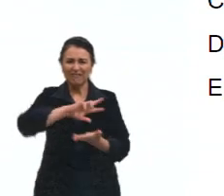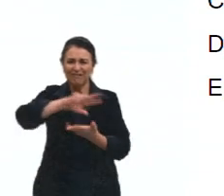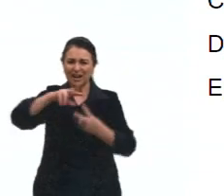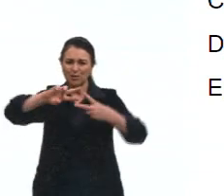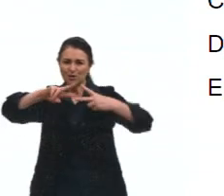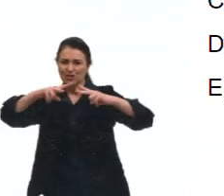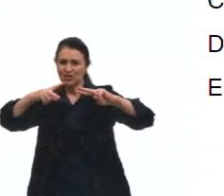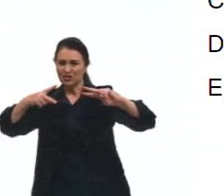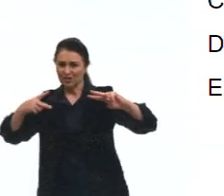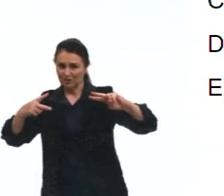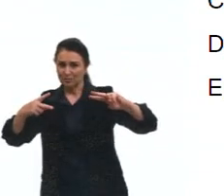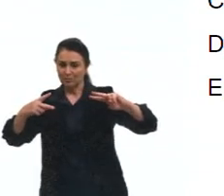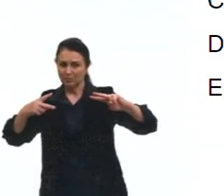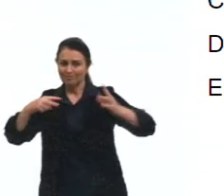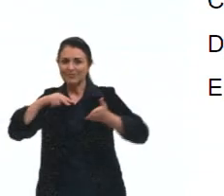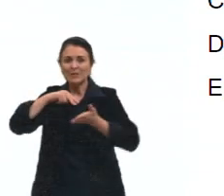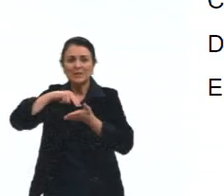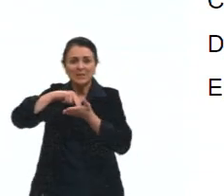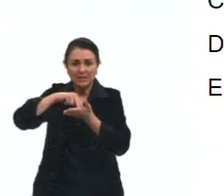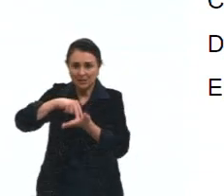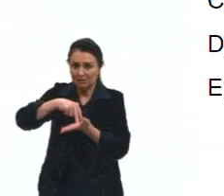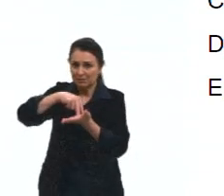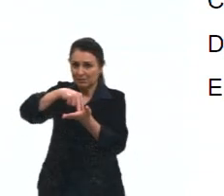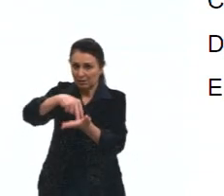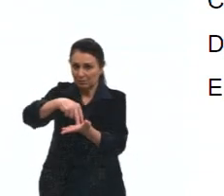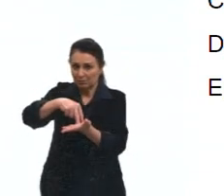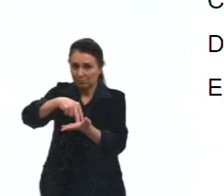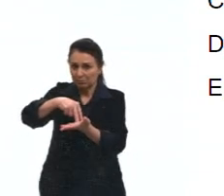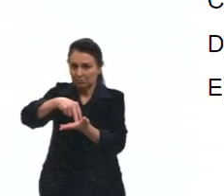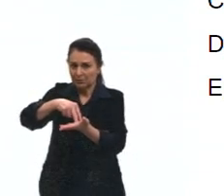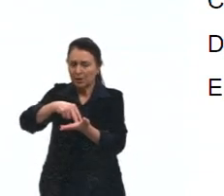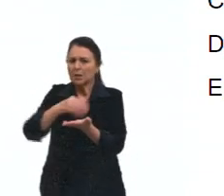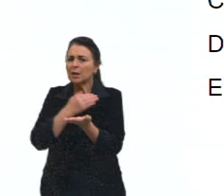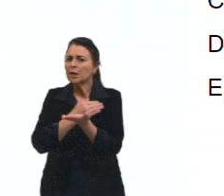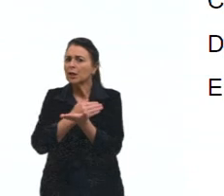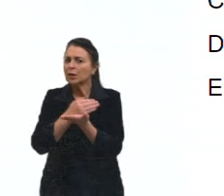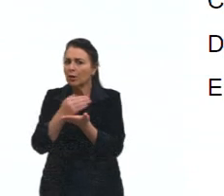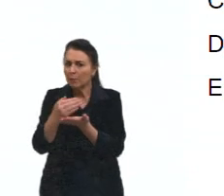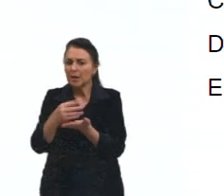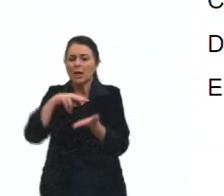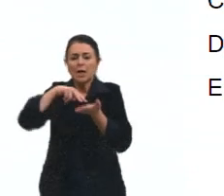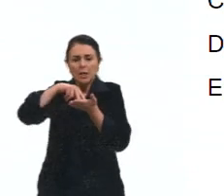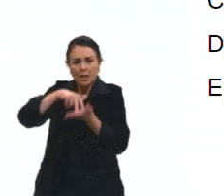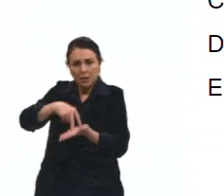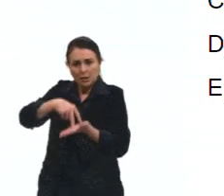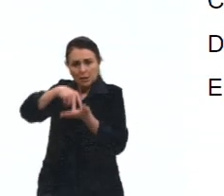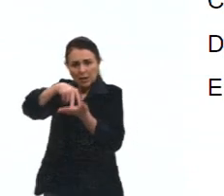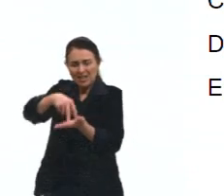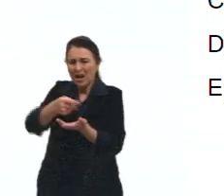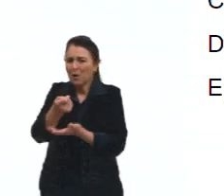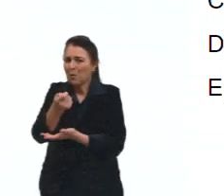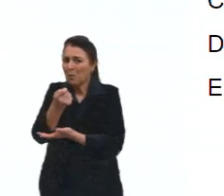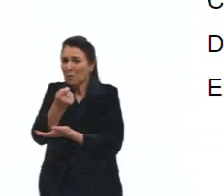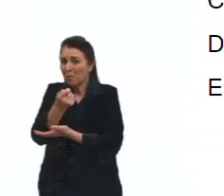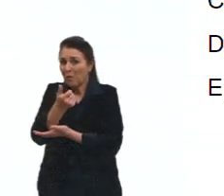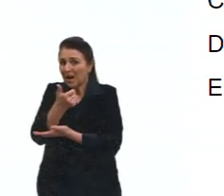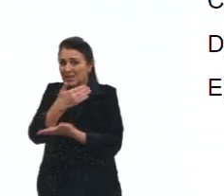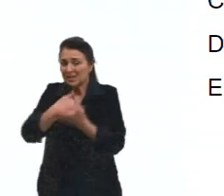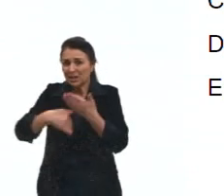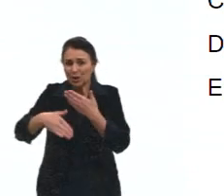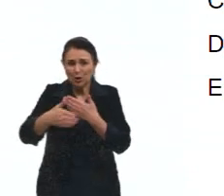genes determinantes de resistência a ponto de se tornarem resistentes a praticamente